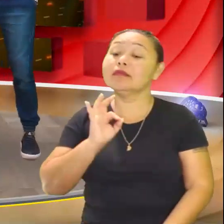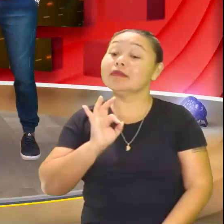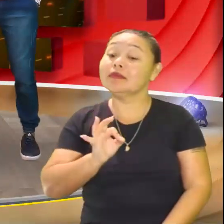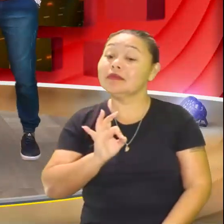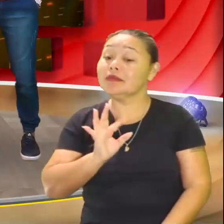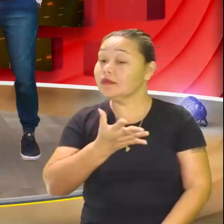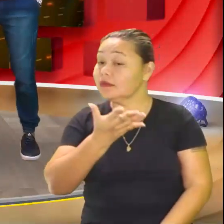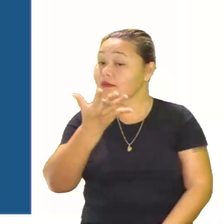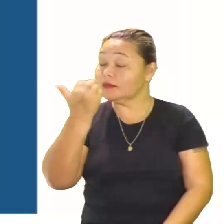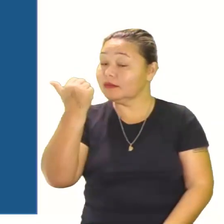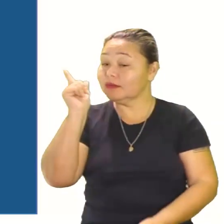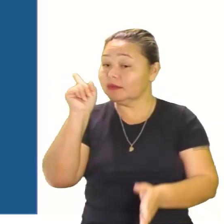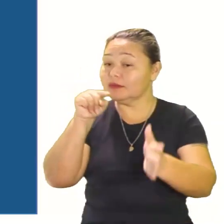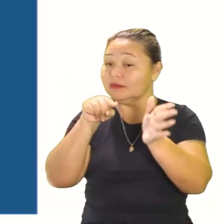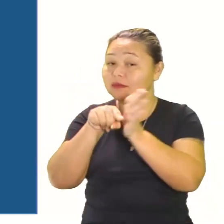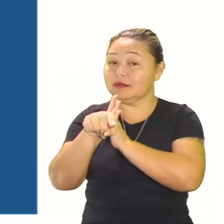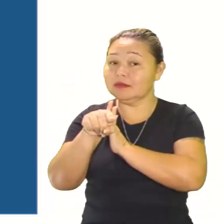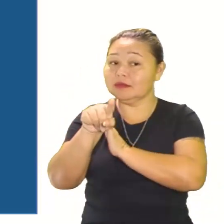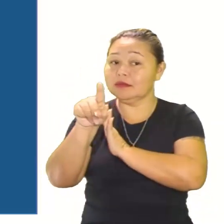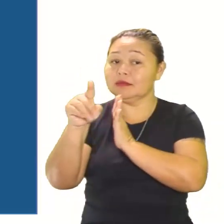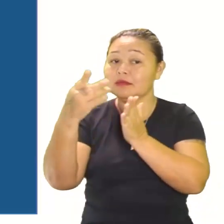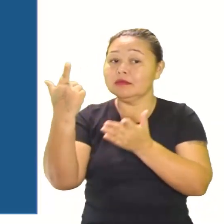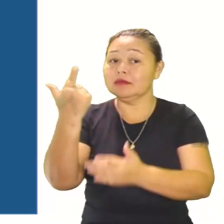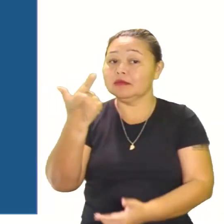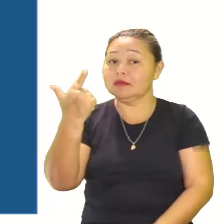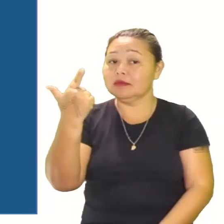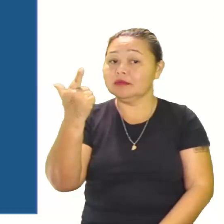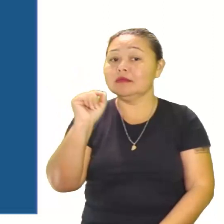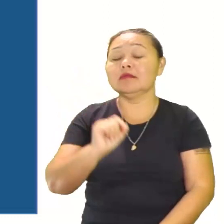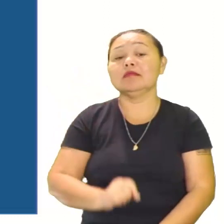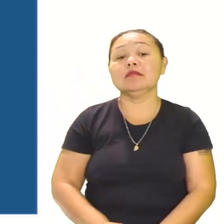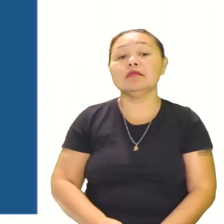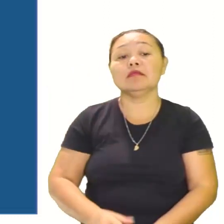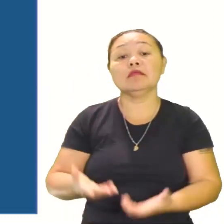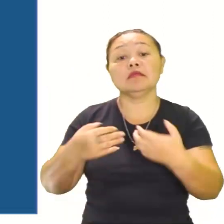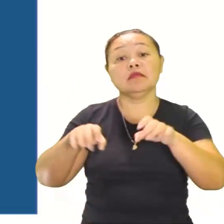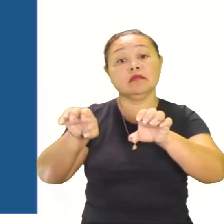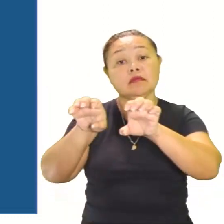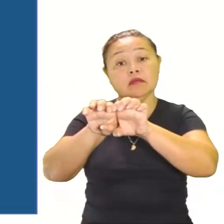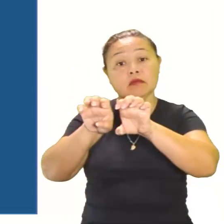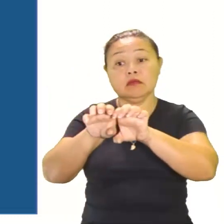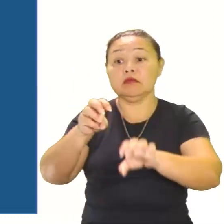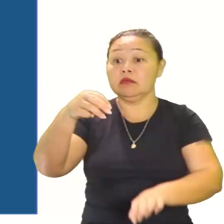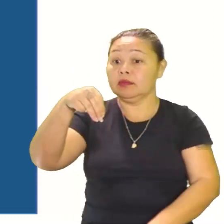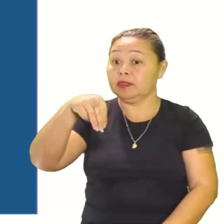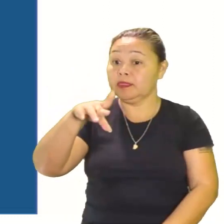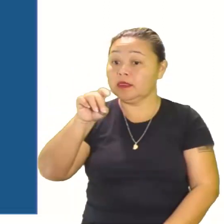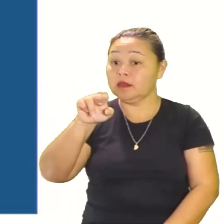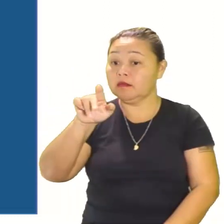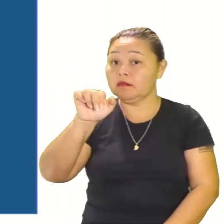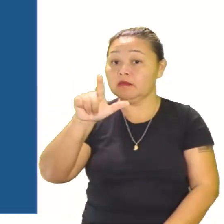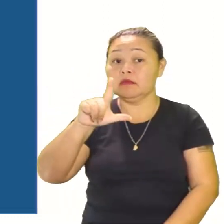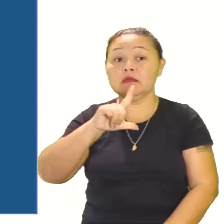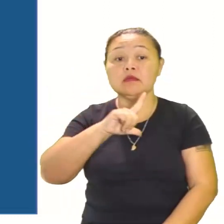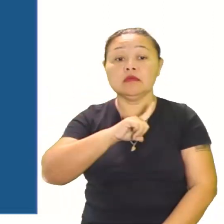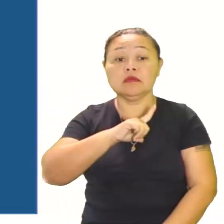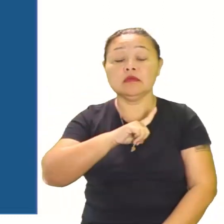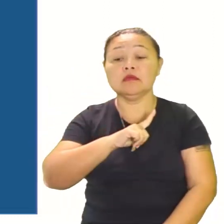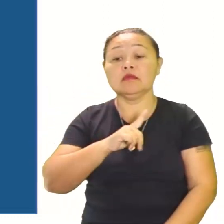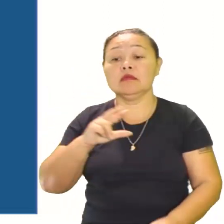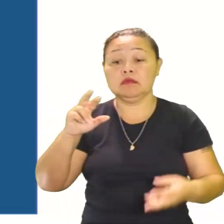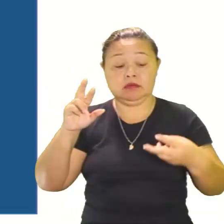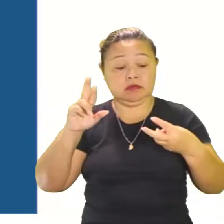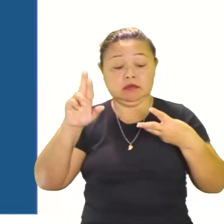Muito bem, vamos junto então. Mais uma perguntinha. Pergunta de número 2. Em uma equação modular, podemos